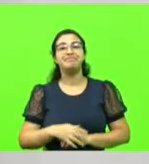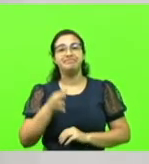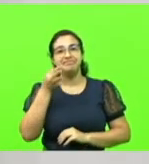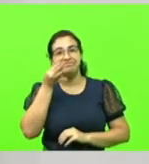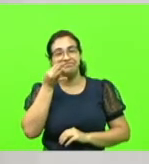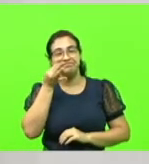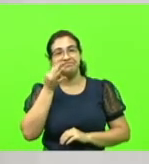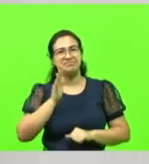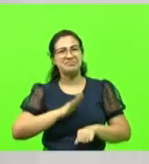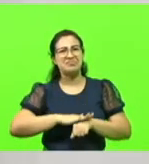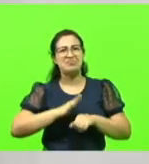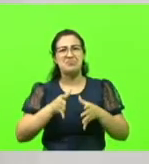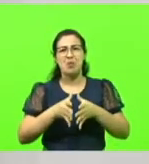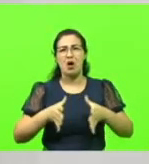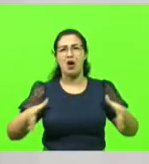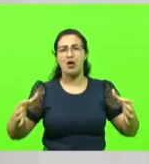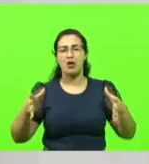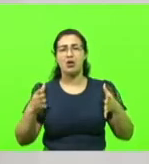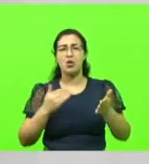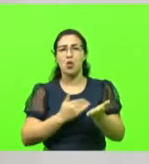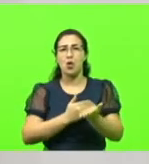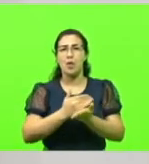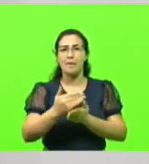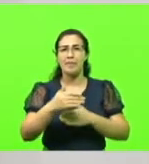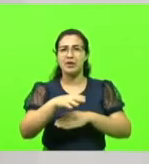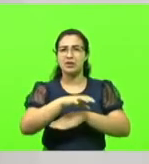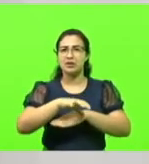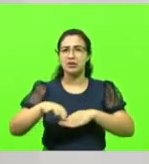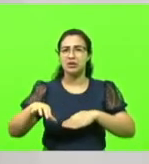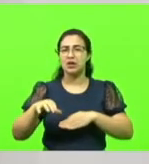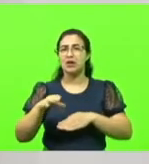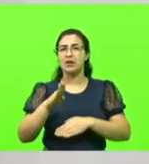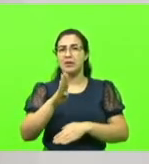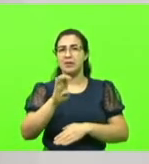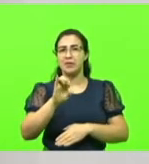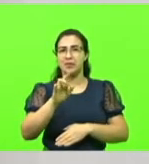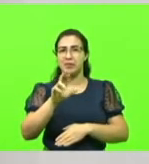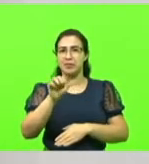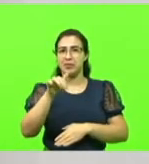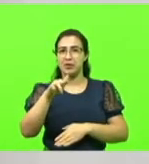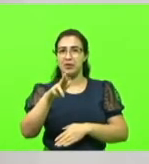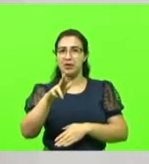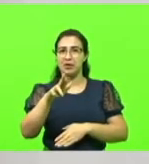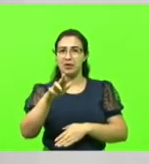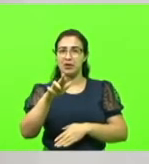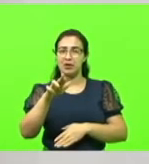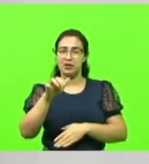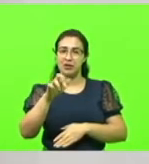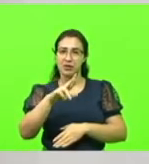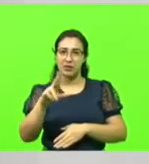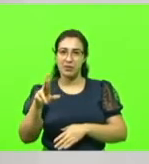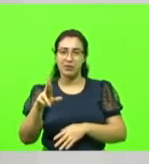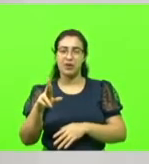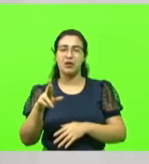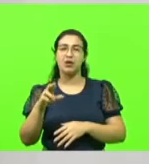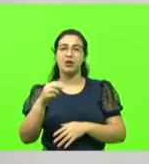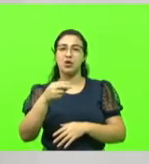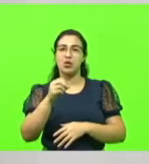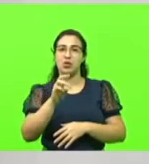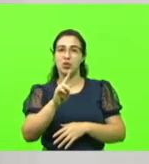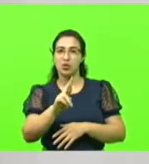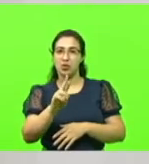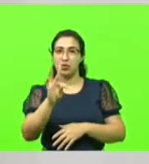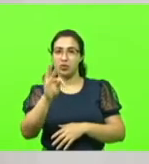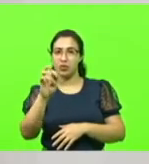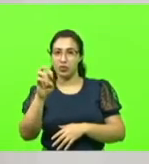viu. Ele começava ali na beira-mar norte, perto de onde tem o Trapiche hoje, e era